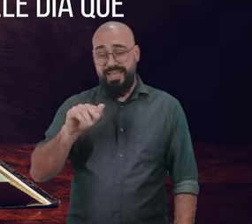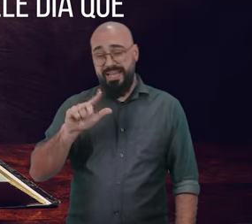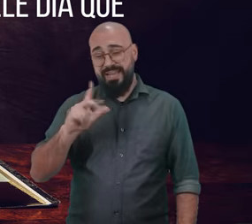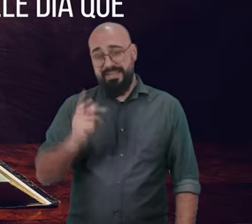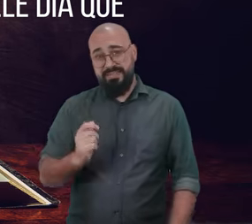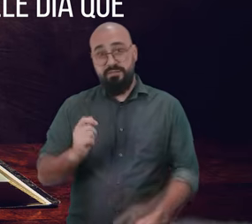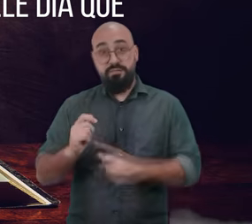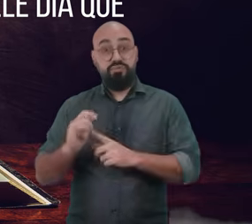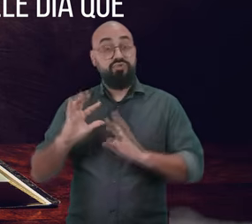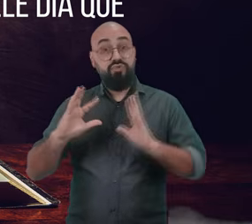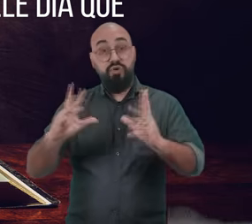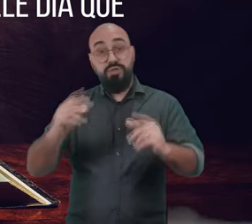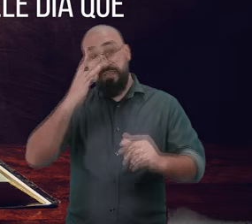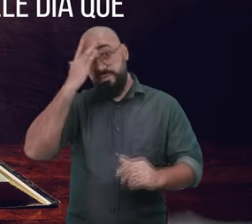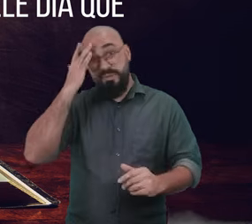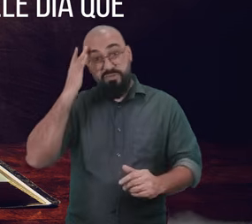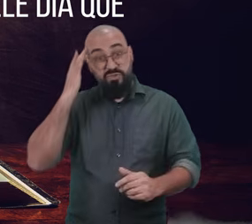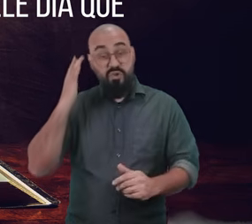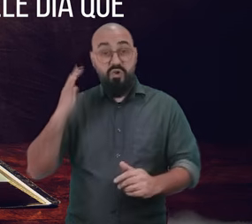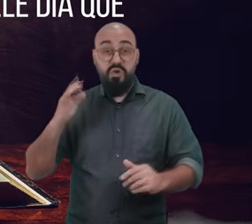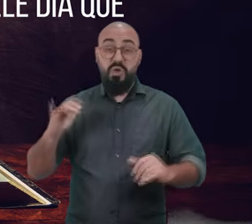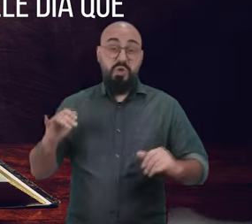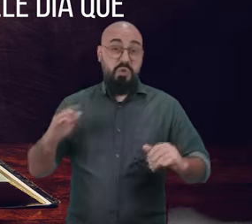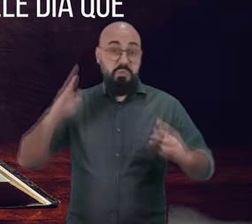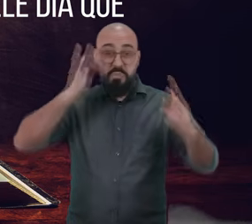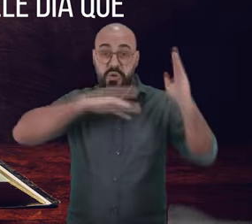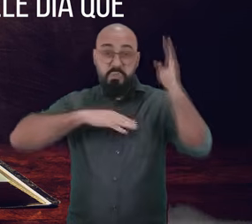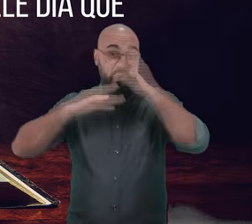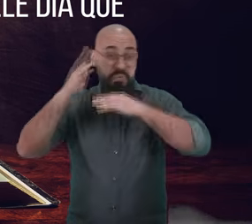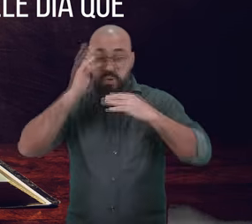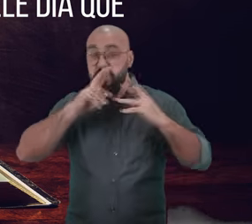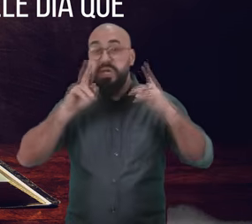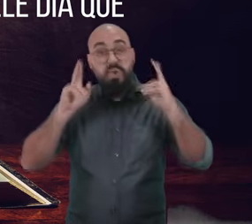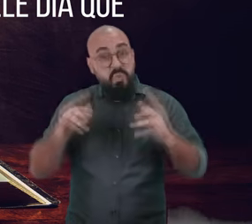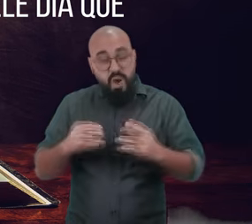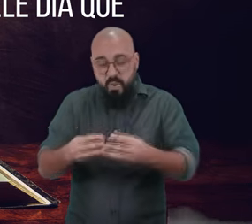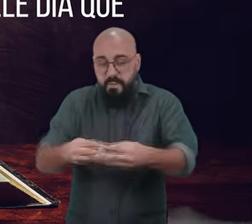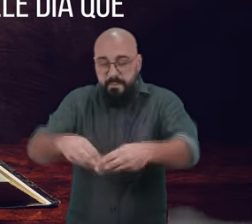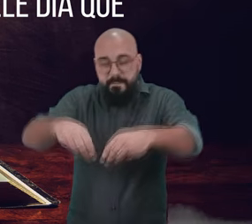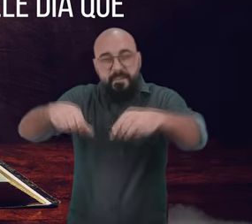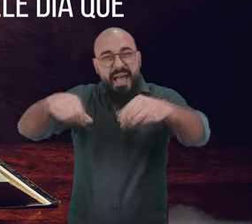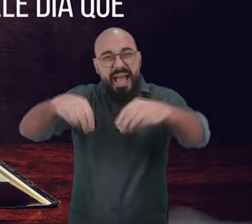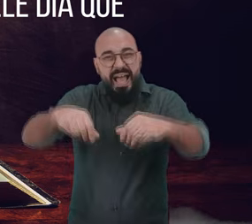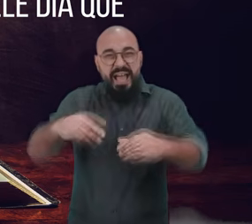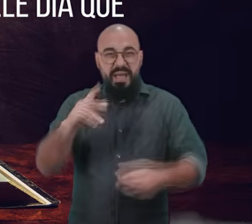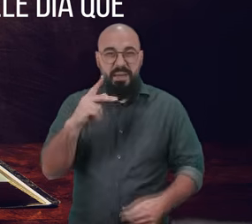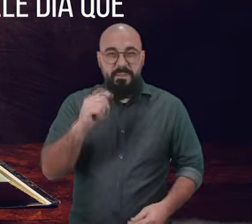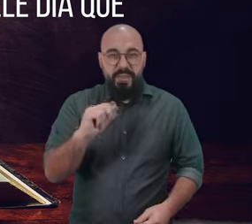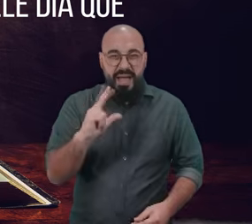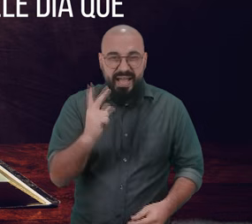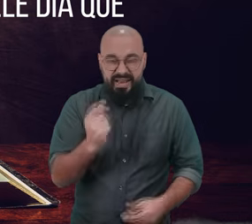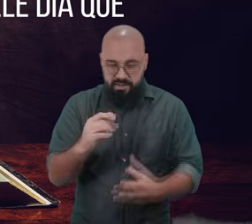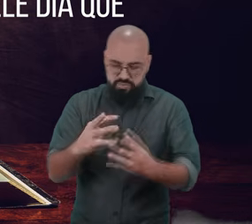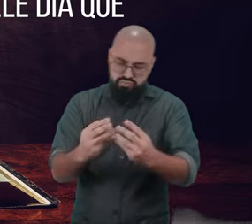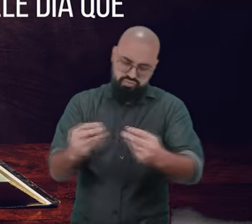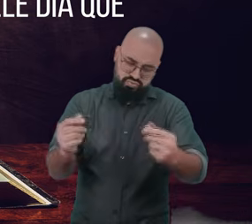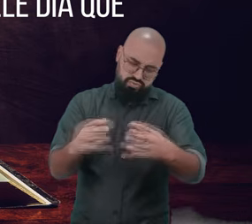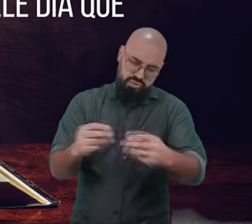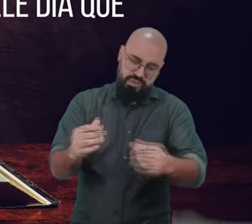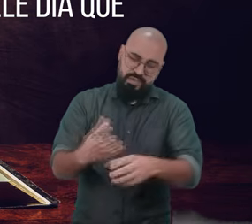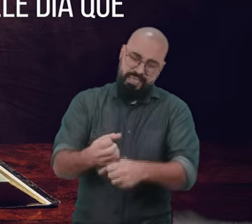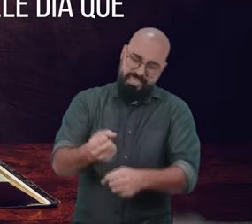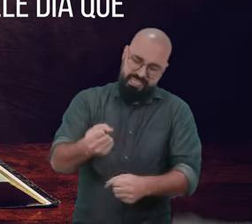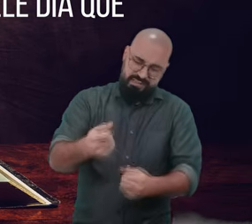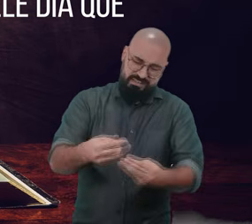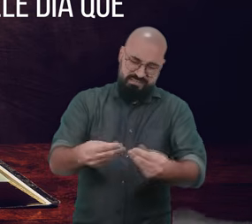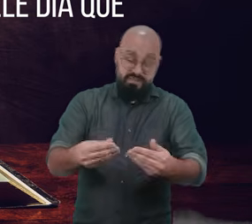os soberbos e todos os que cometem perversidade serão como palha. O dia que vem os queimará, diz o